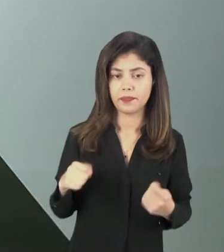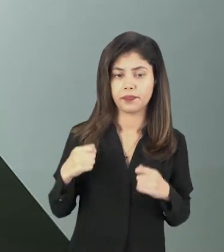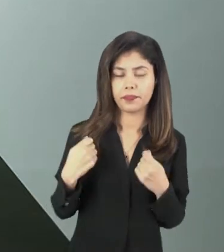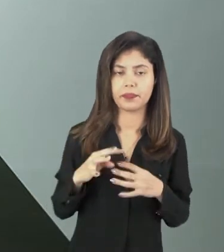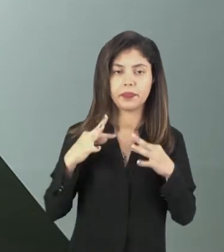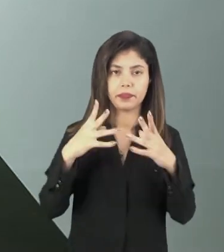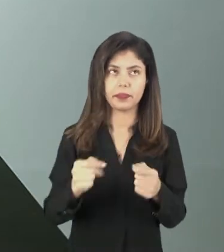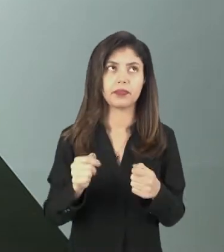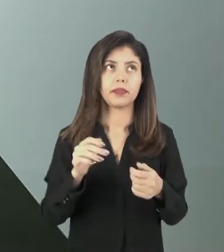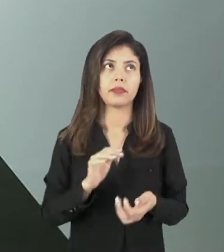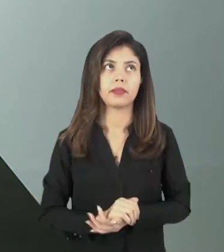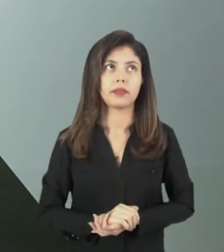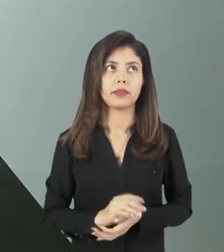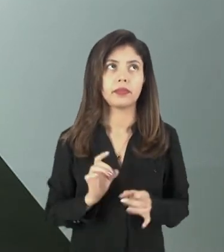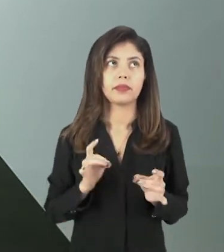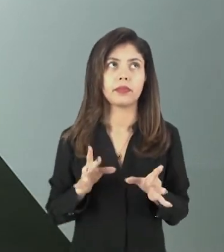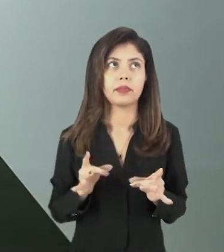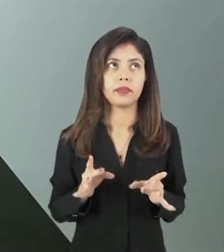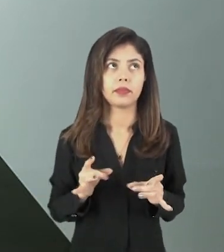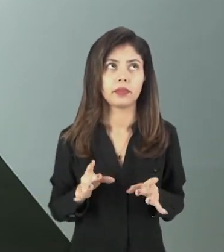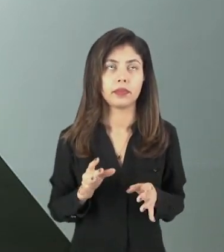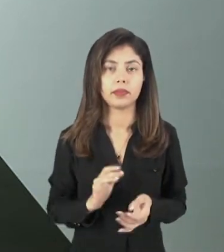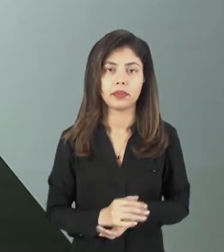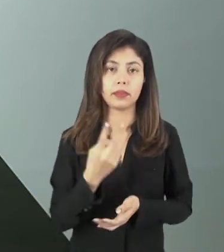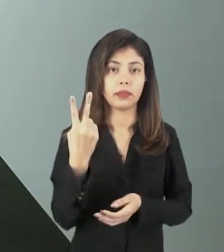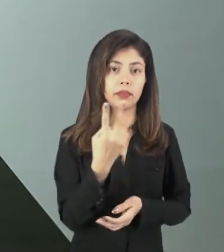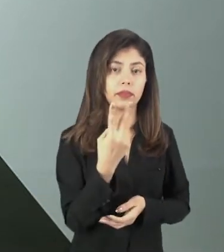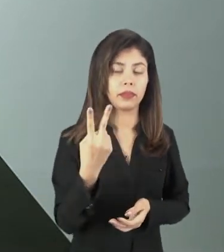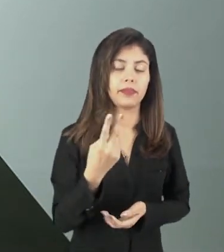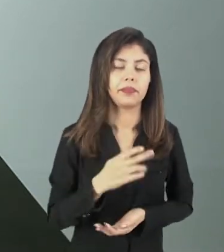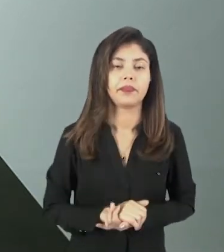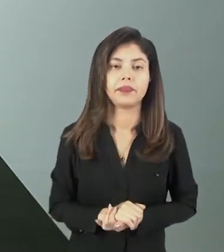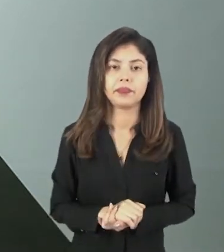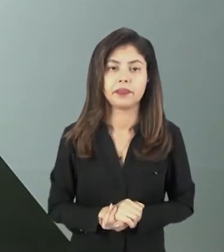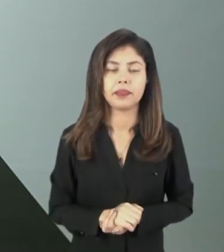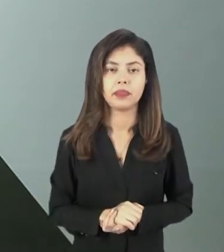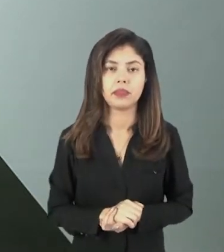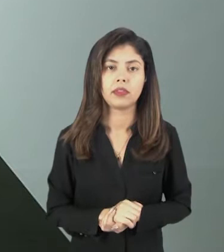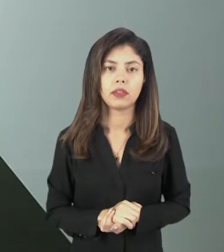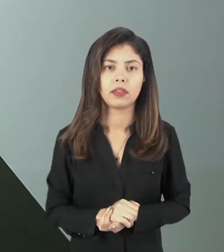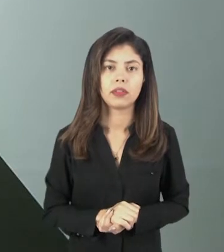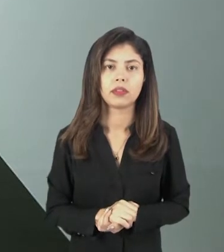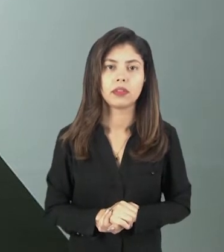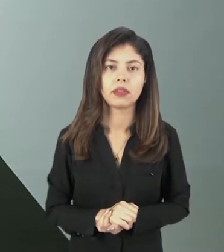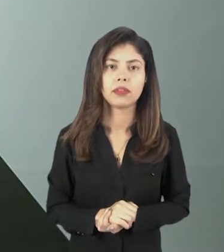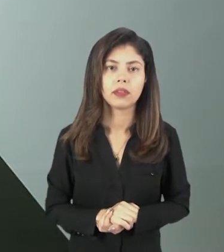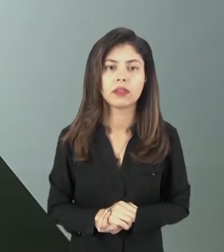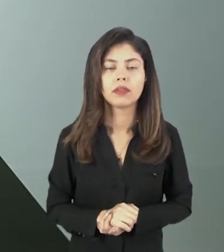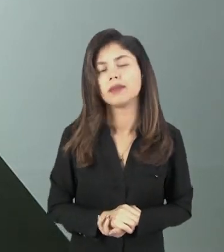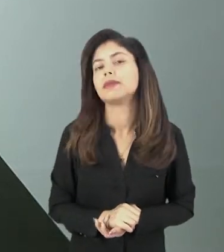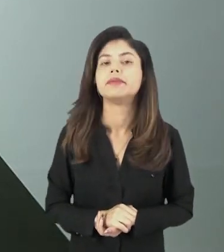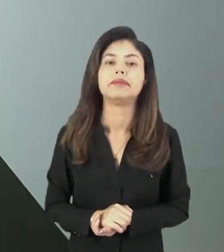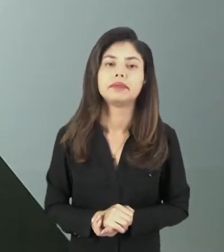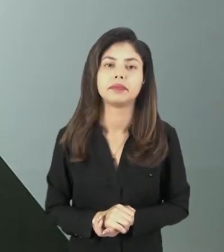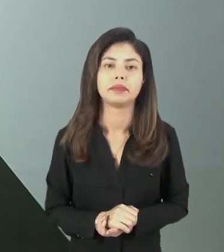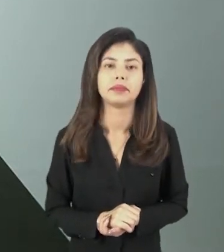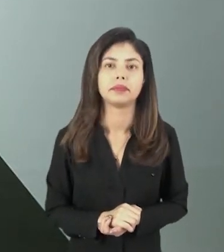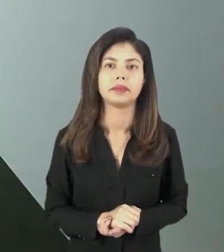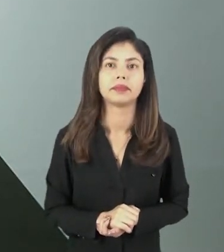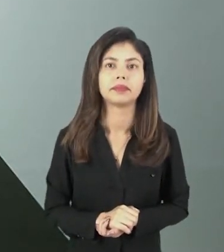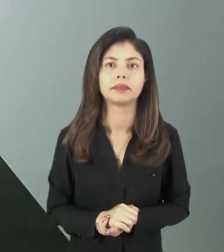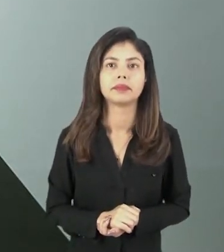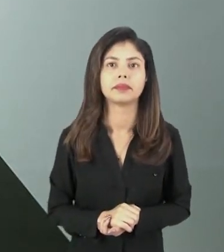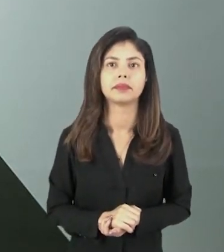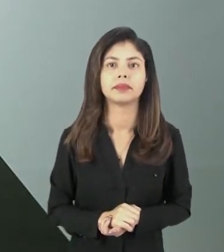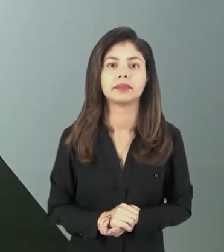fazer tudo o ensinando uma dica que eu tenho 20 quando eu tô fazendo o número redondinho né então quê que eu vou